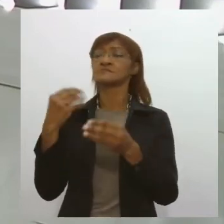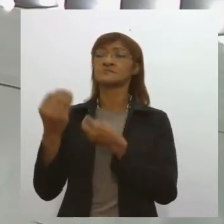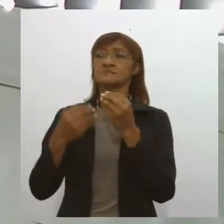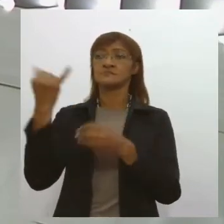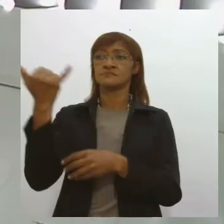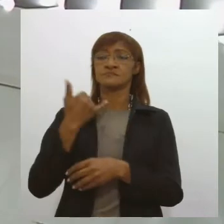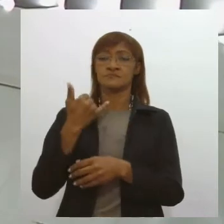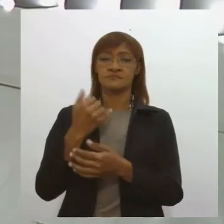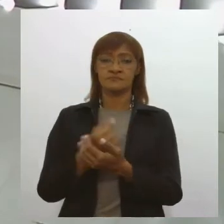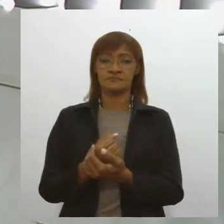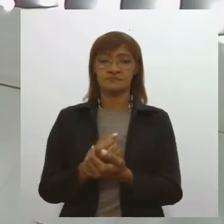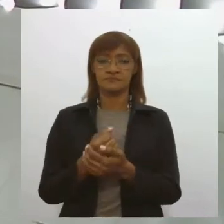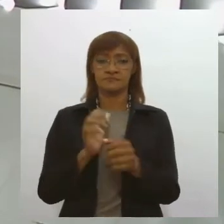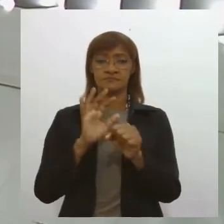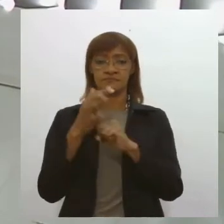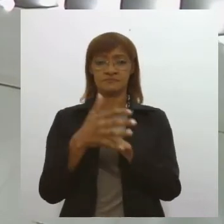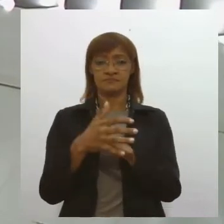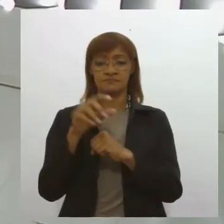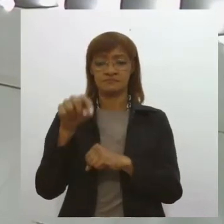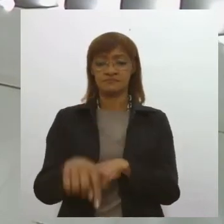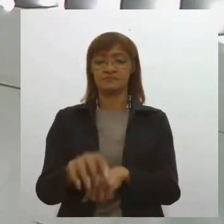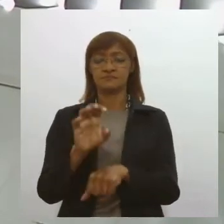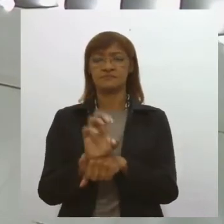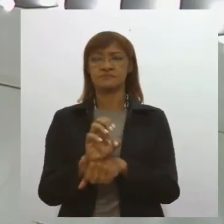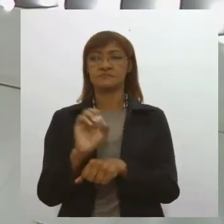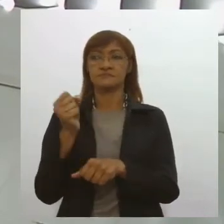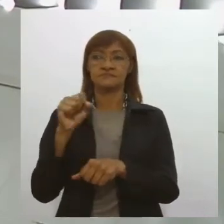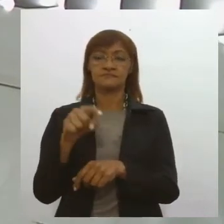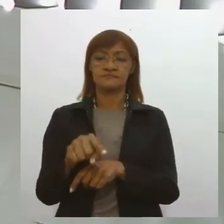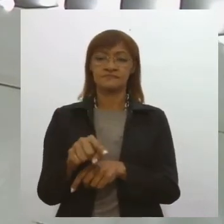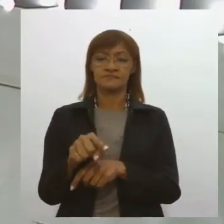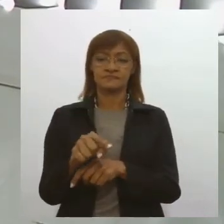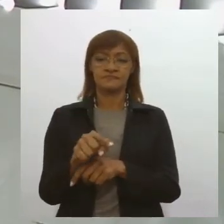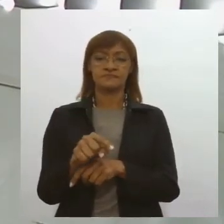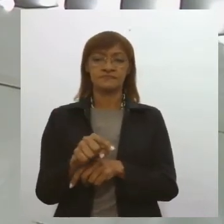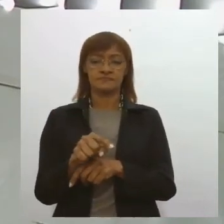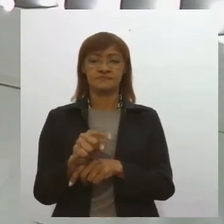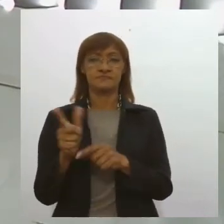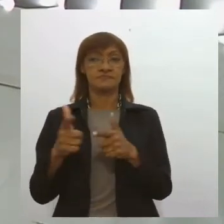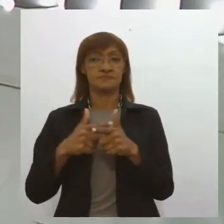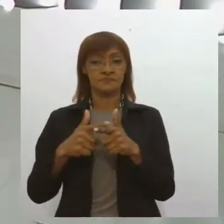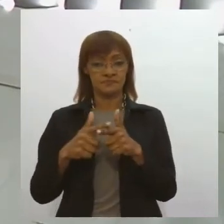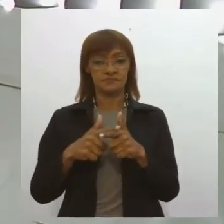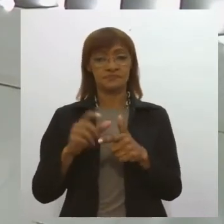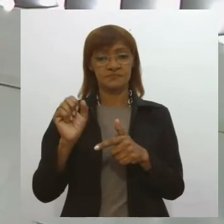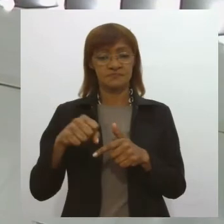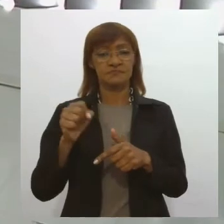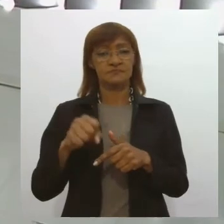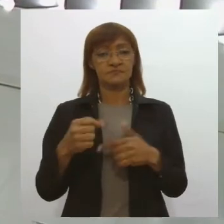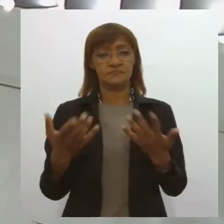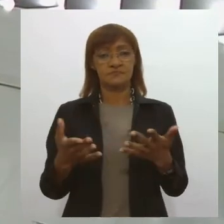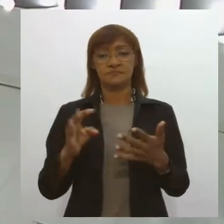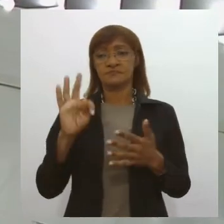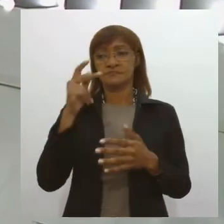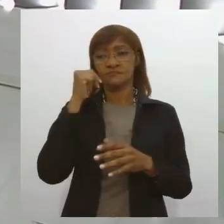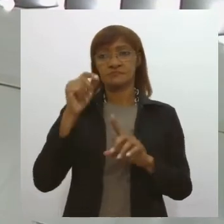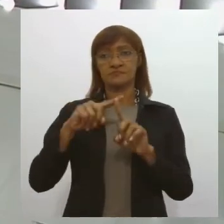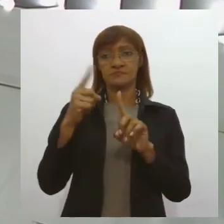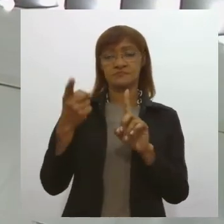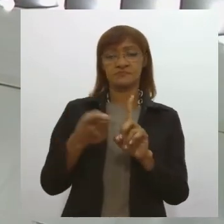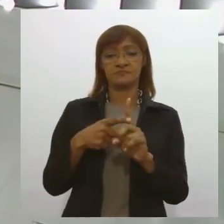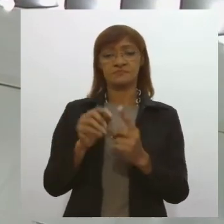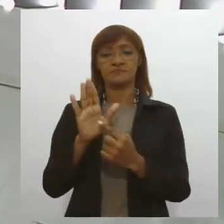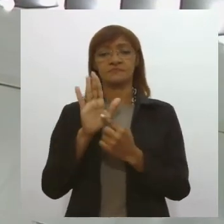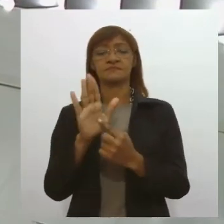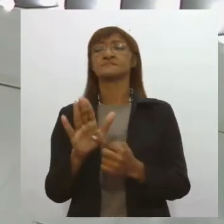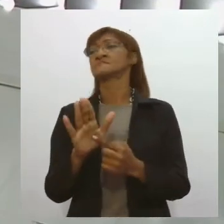casos sobre Covid-19 aqui no estado de Sergipe, né? Tem essa problemática mesmo das mulheres grávidas apresentarem aí